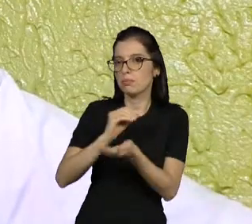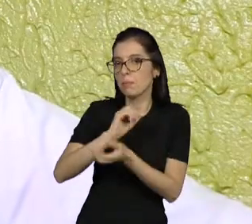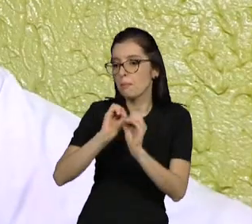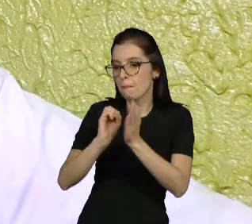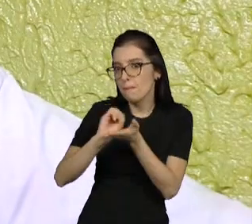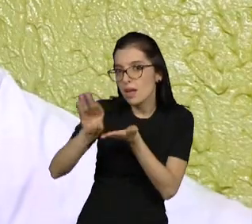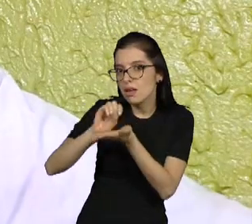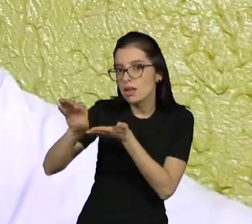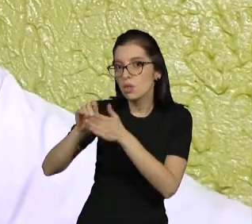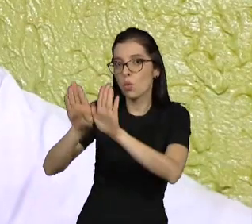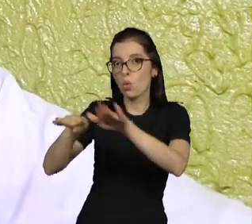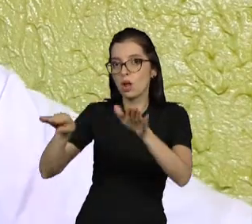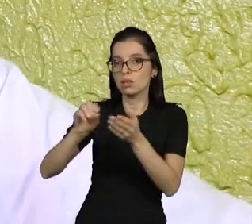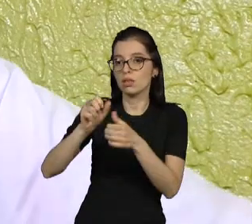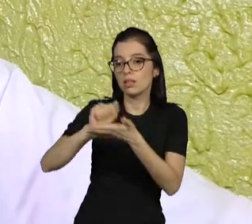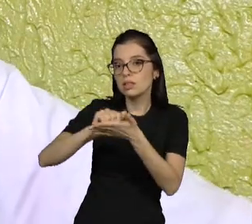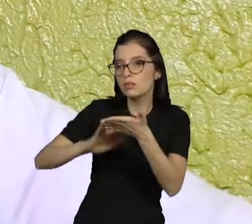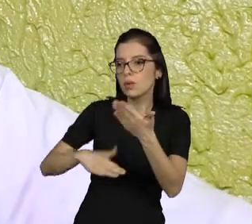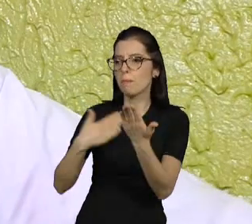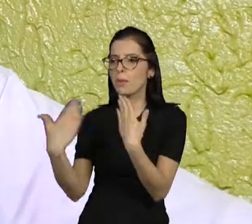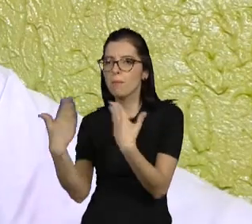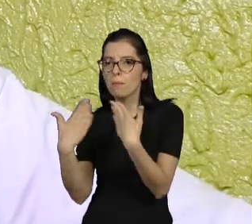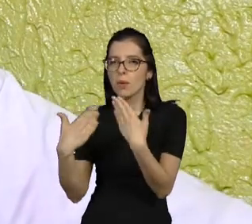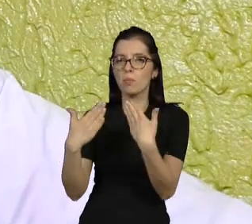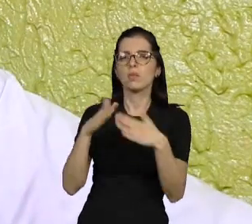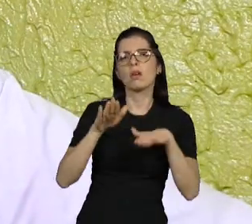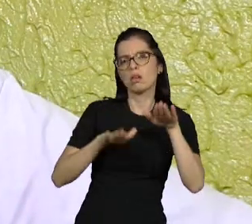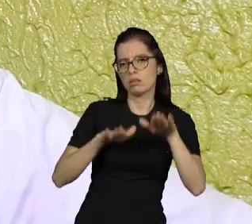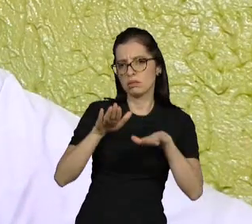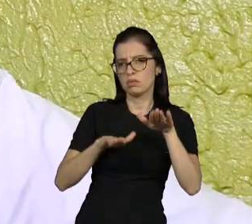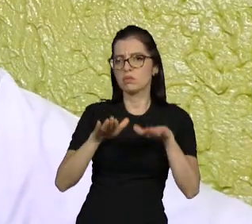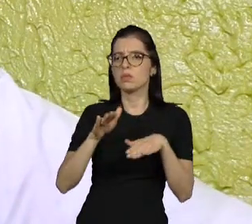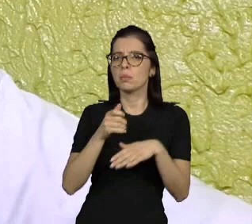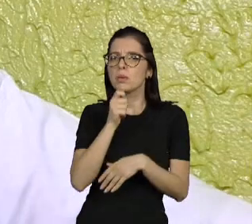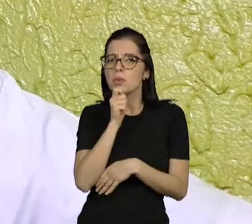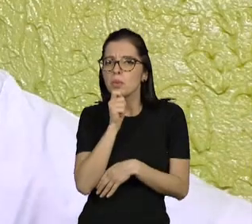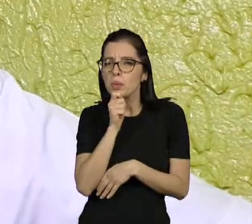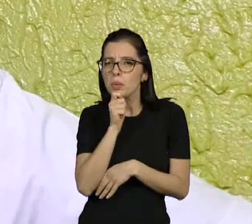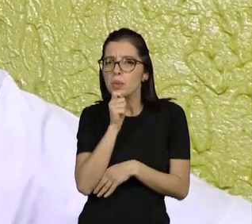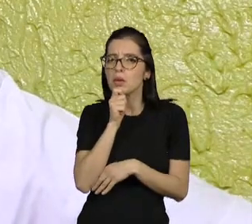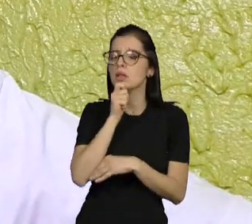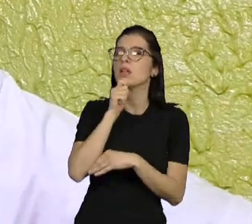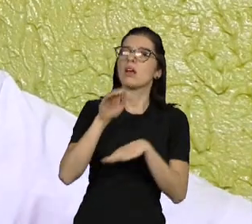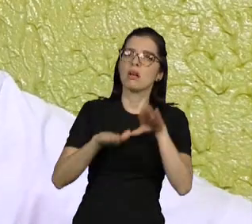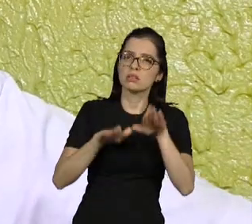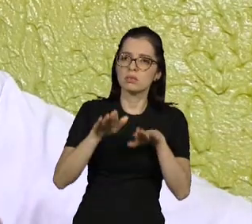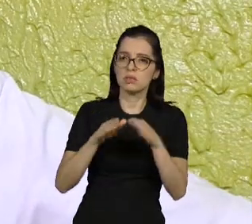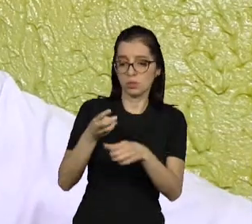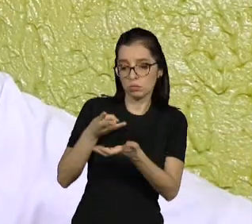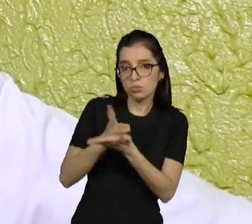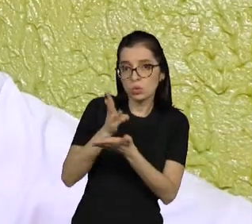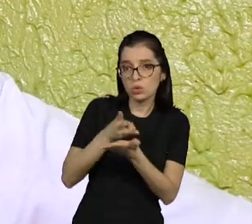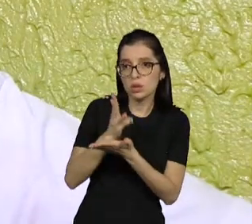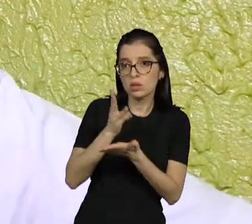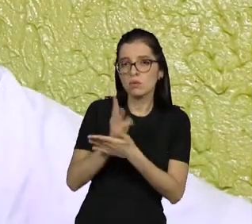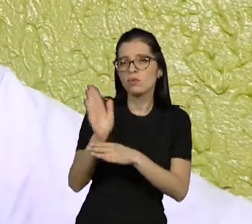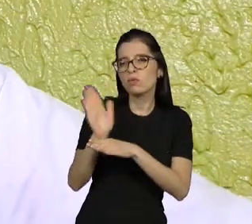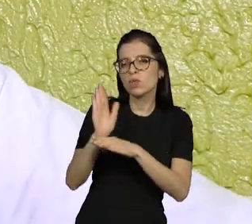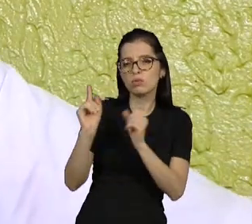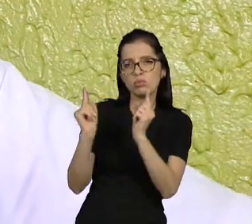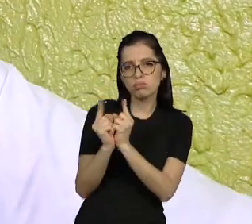atividades, conversam com os alunos, né? Através de mensagens de áudio ou mesmo de vídeo, alguns vídeos